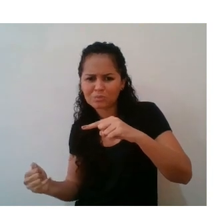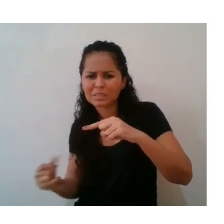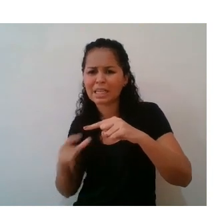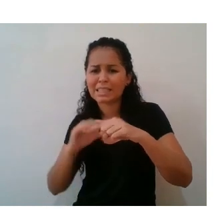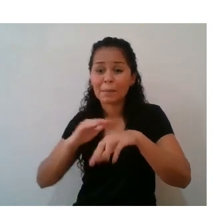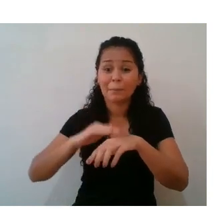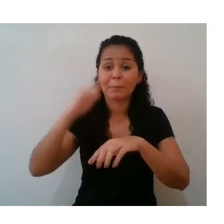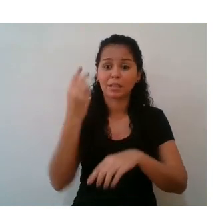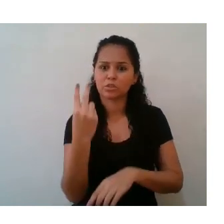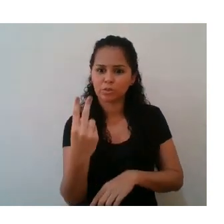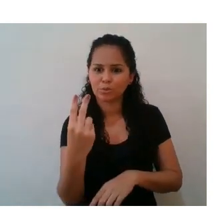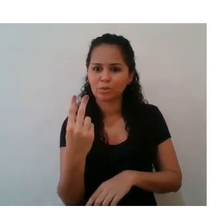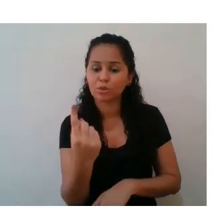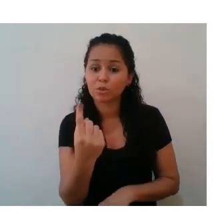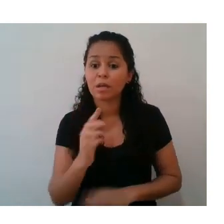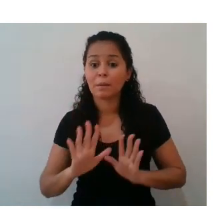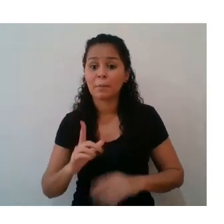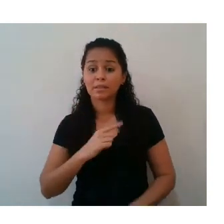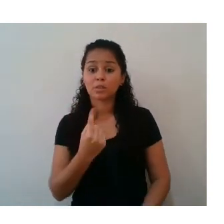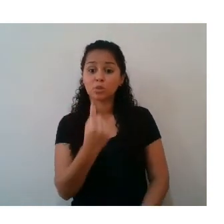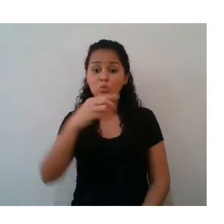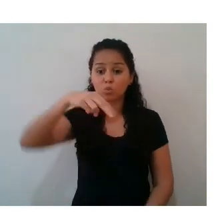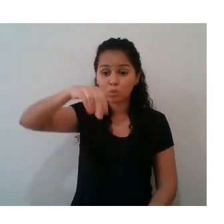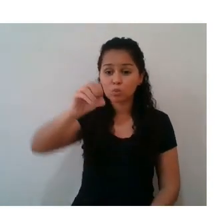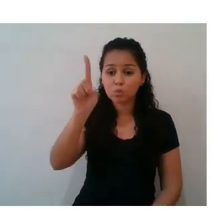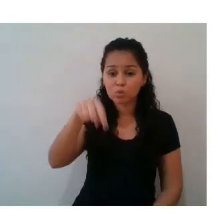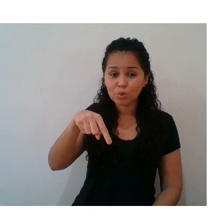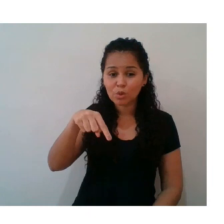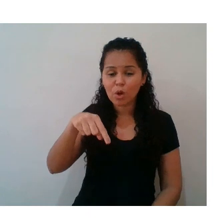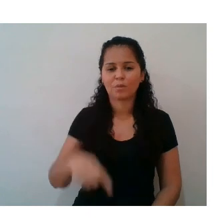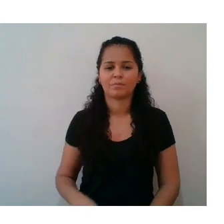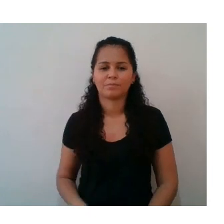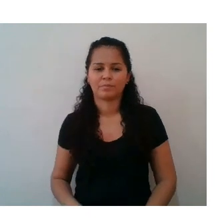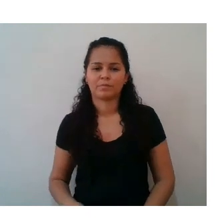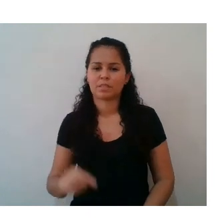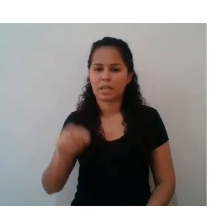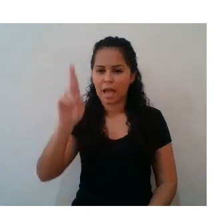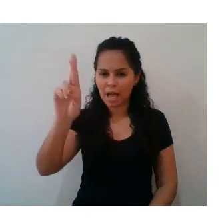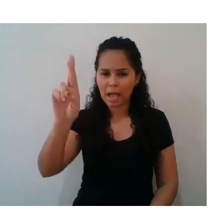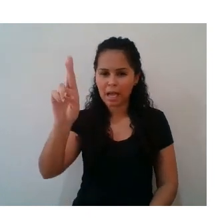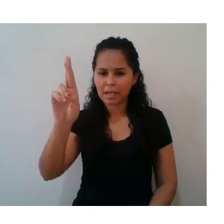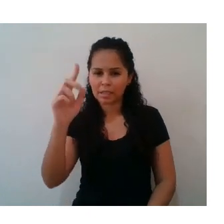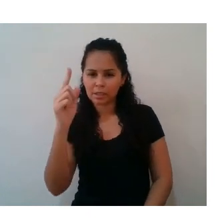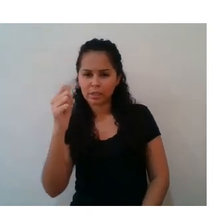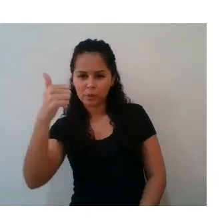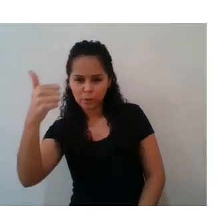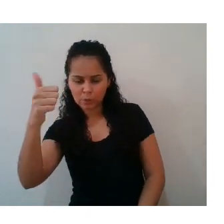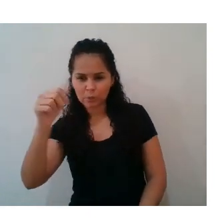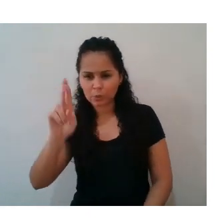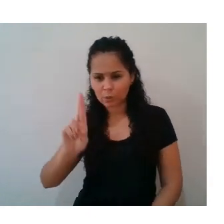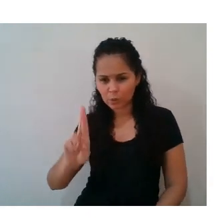de 2 fios saindo de um mesmo nó, ok? Então, a ligação desse resistor R1 com R2 faz